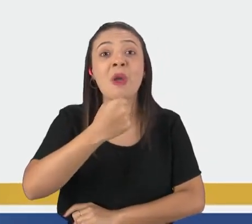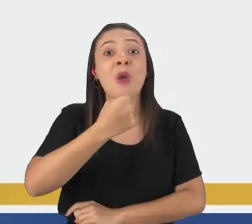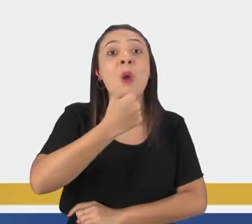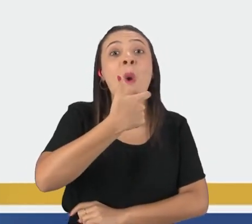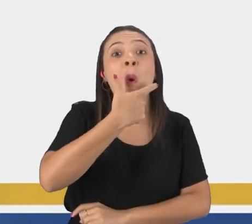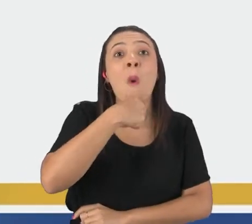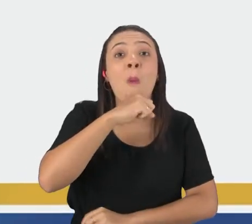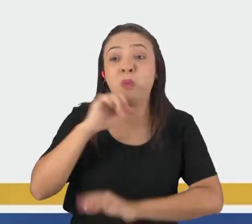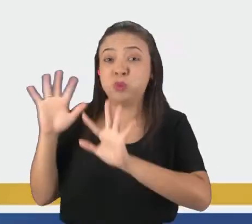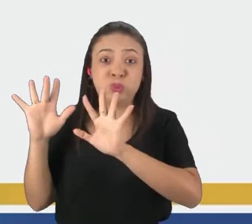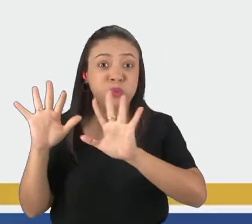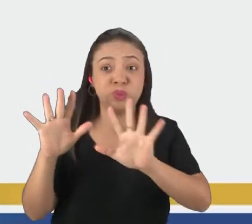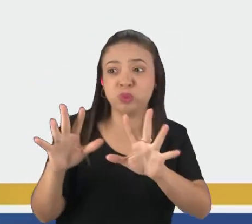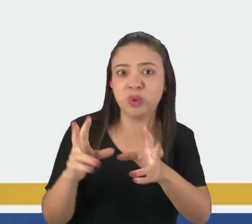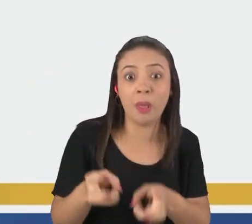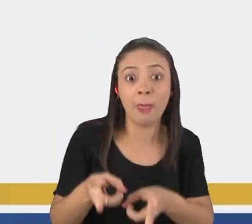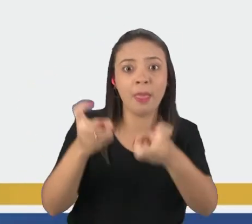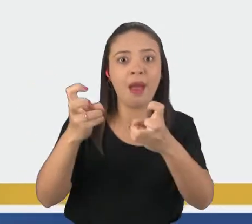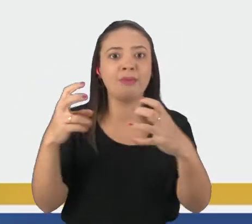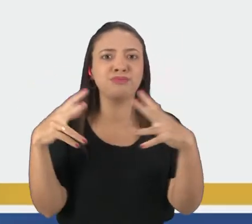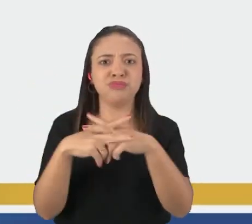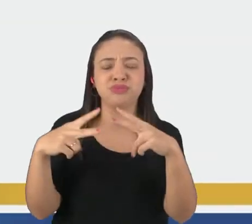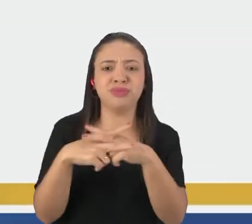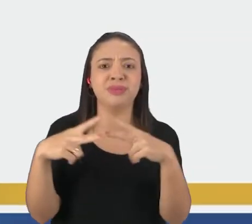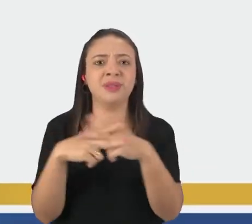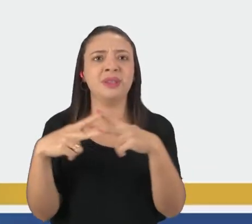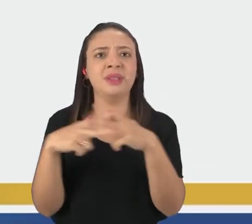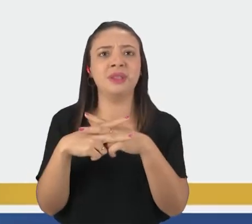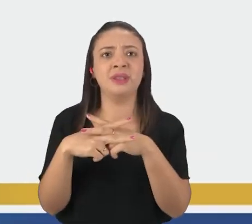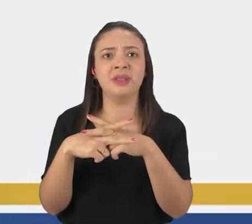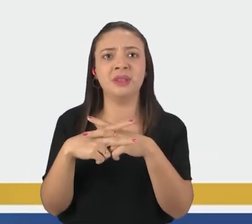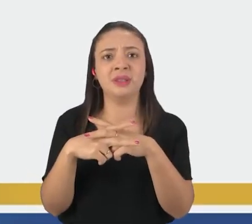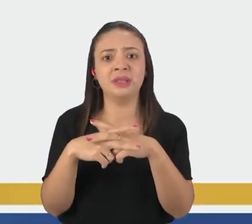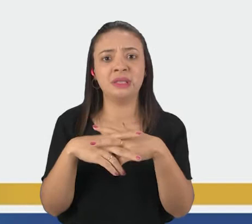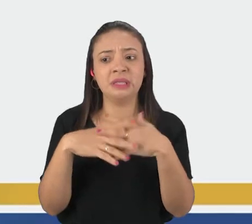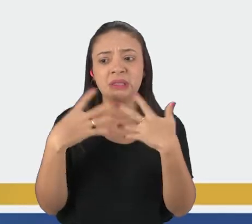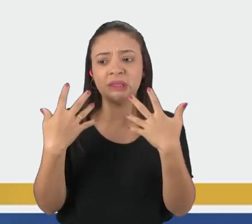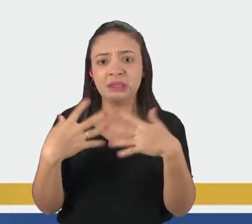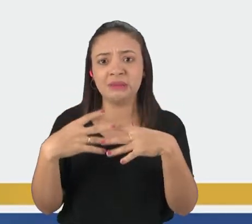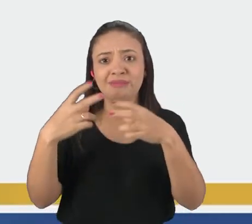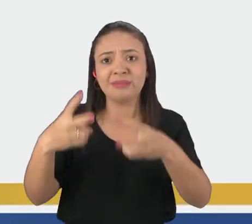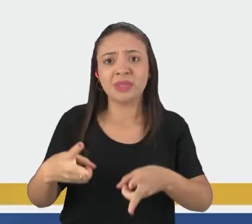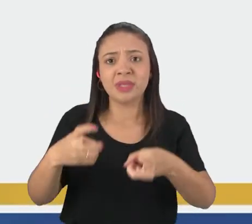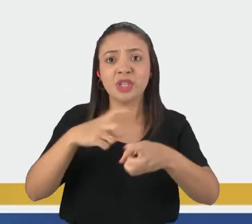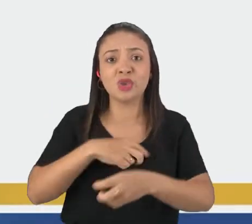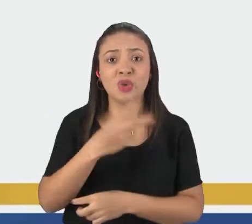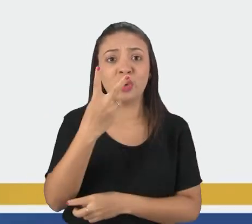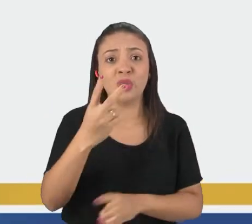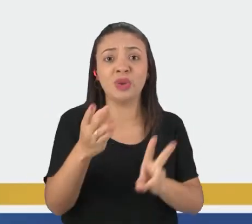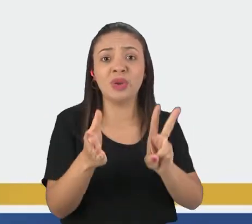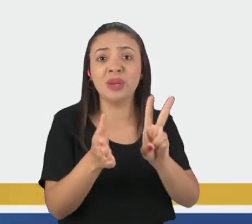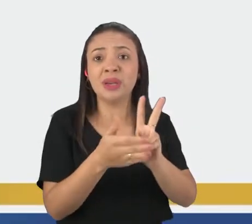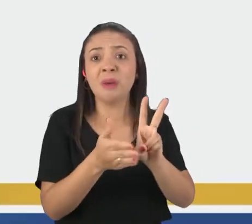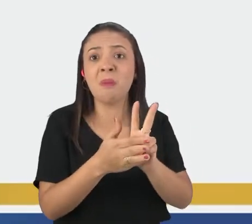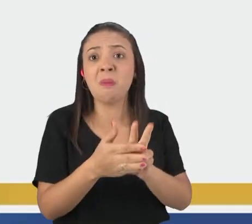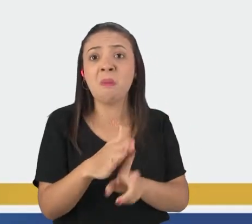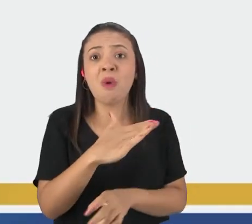aproximaram, ouvindo o barulho da briga. E lá eles viram os dois índios mortos no